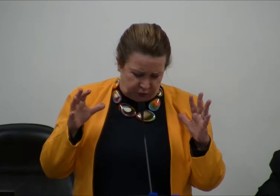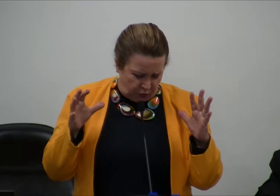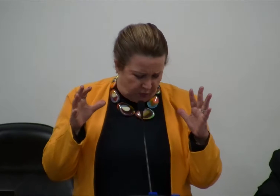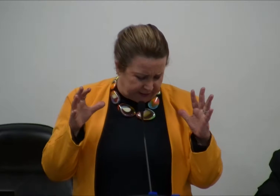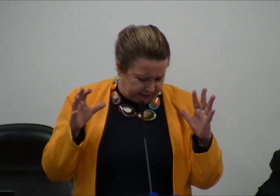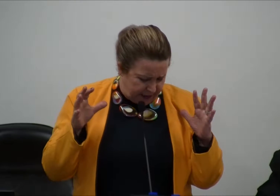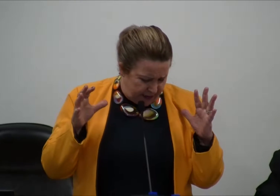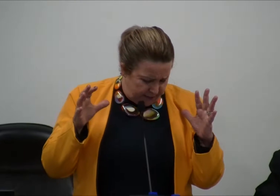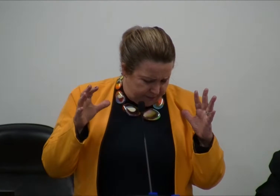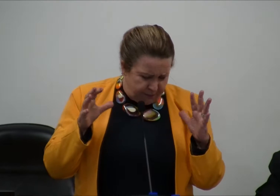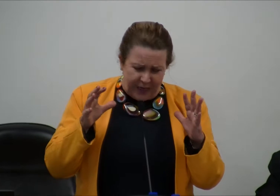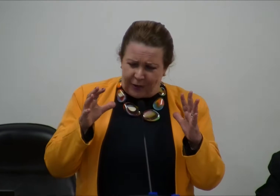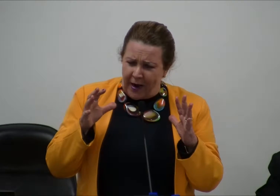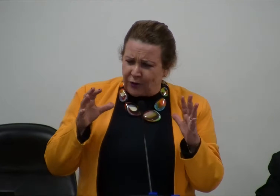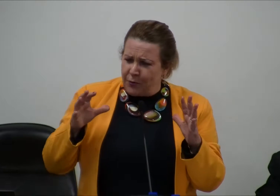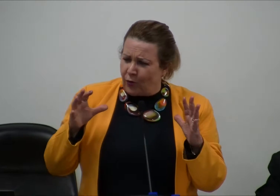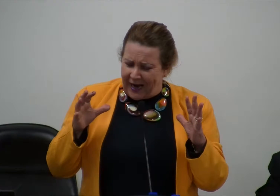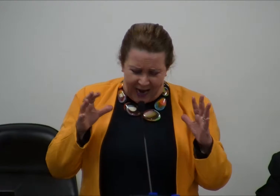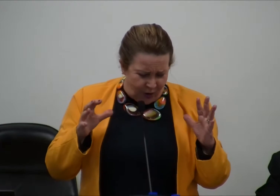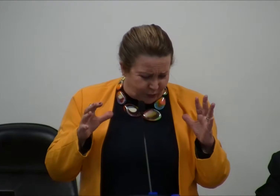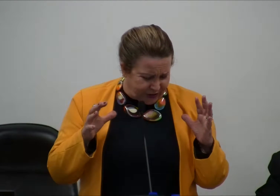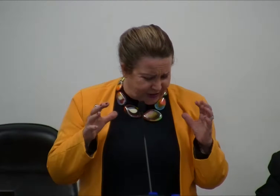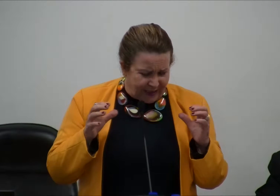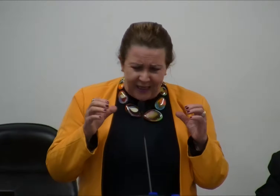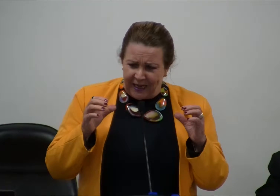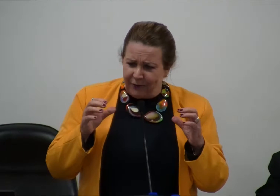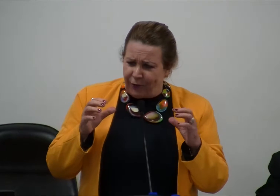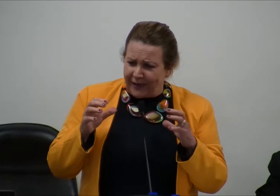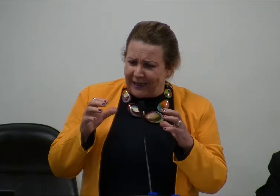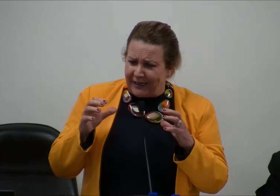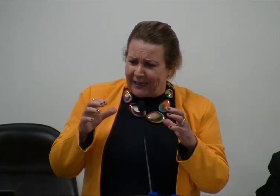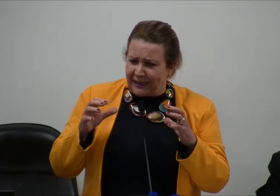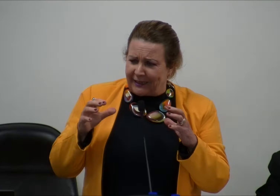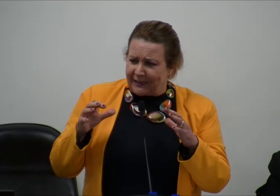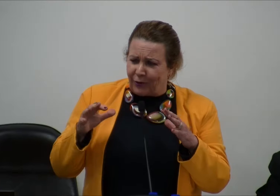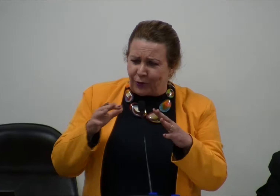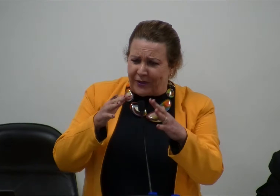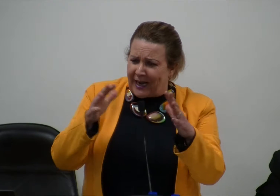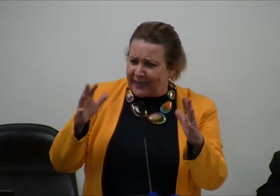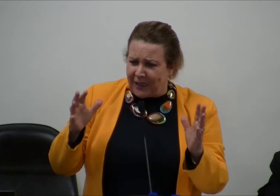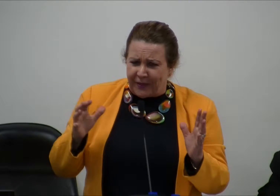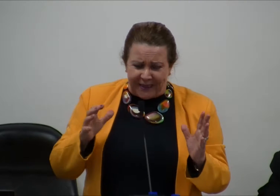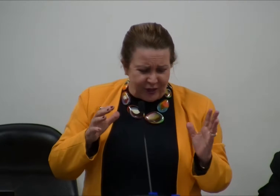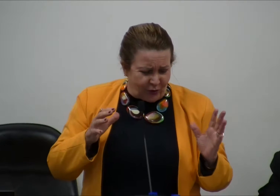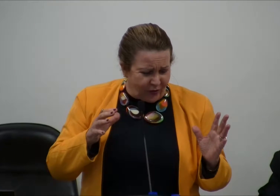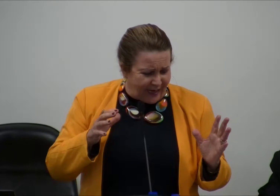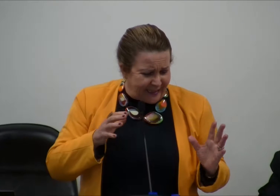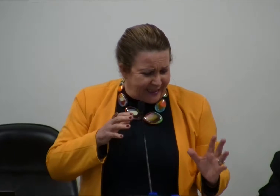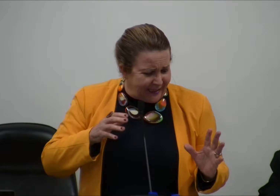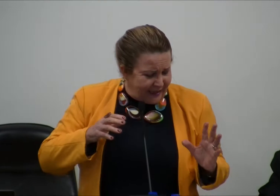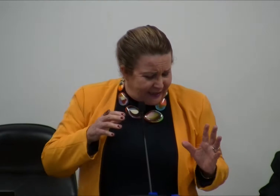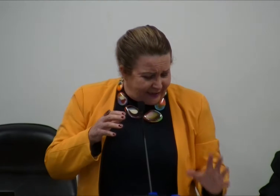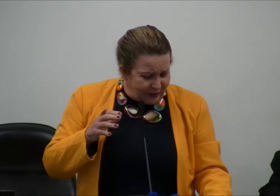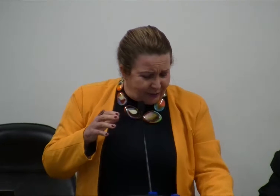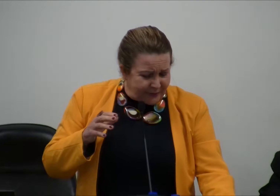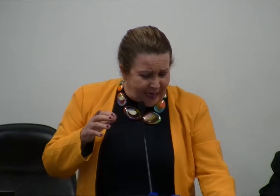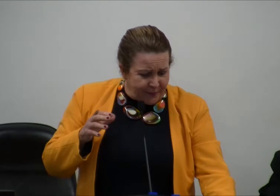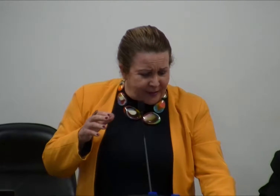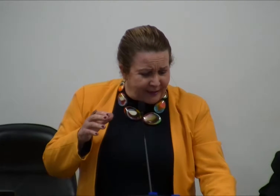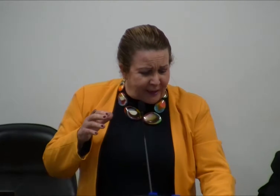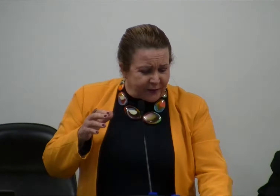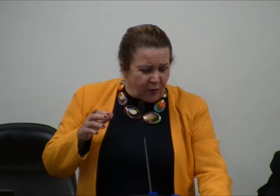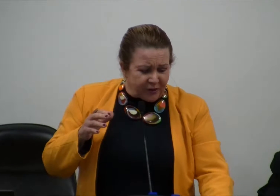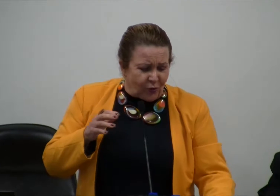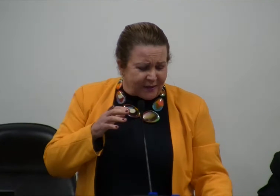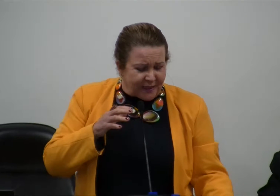3.600 pessoas, 4.000 carros, fora a rodoviária que ele pretende colocar ali,